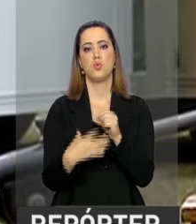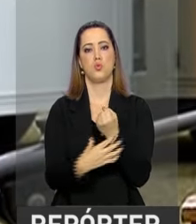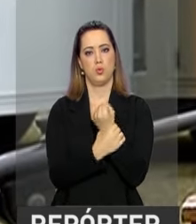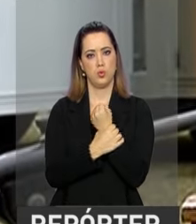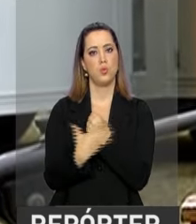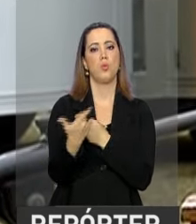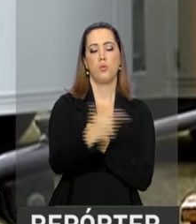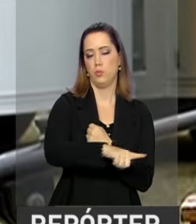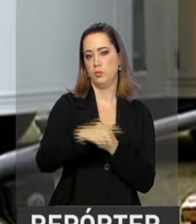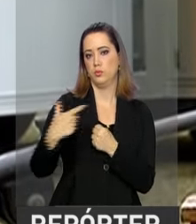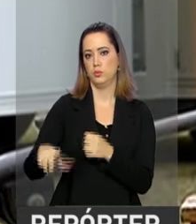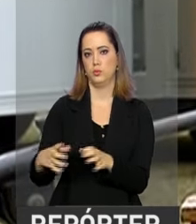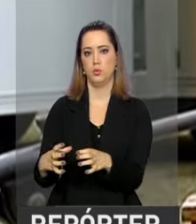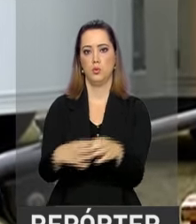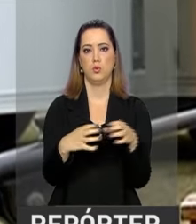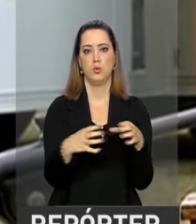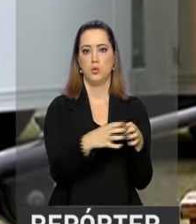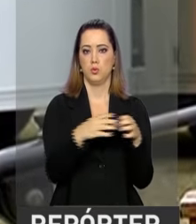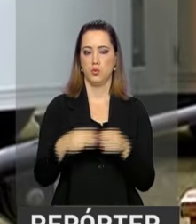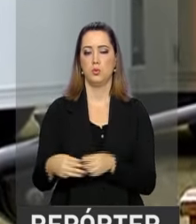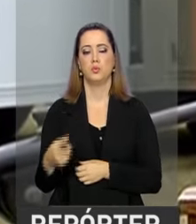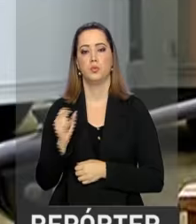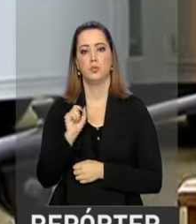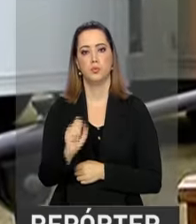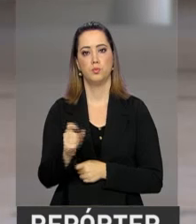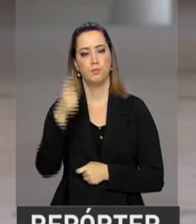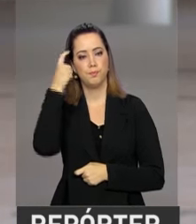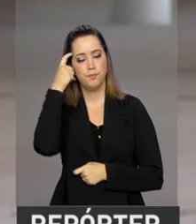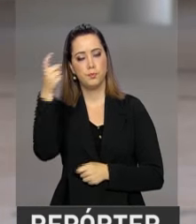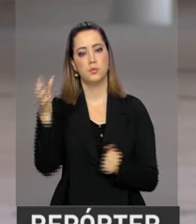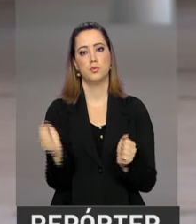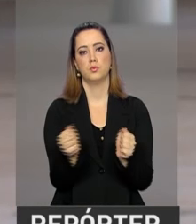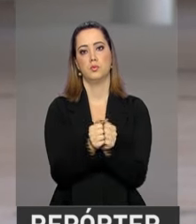segurança pública, defesa civil e também de inteligência.